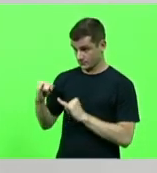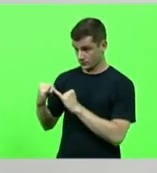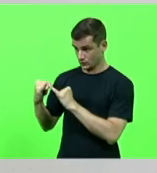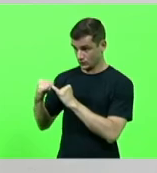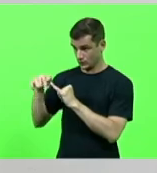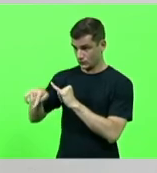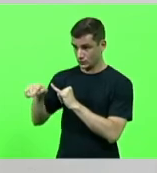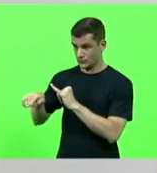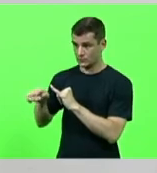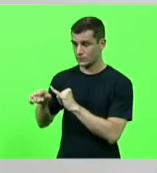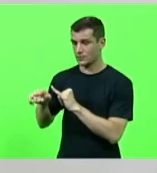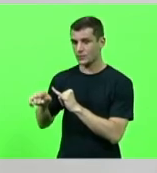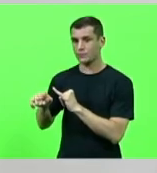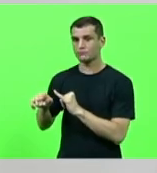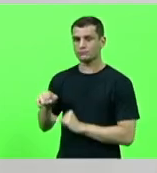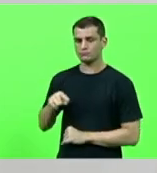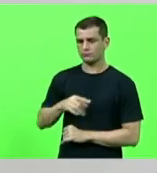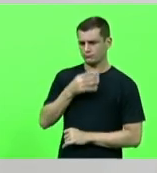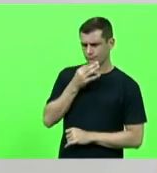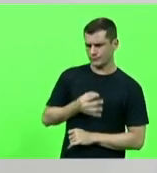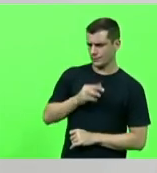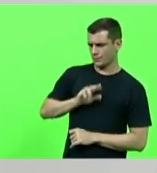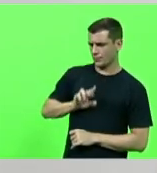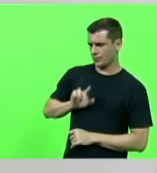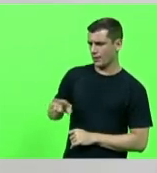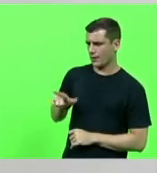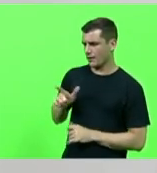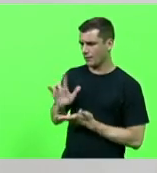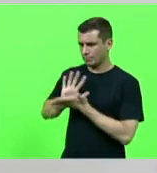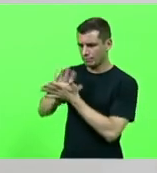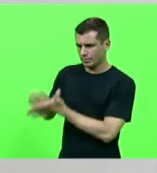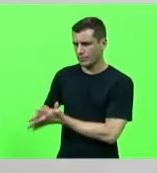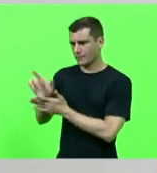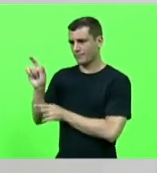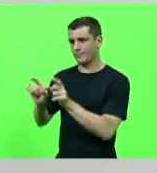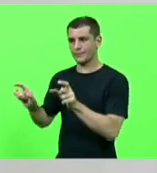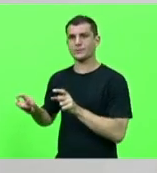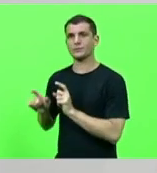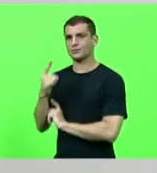para denegrir a imagem de ninguém. Agora,